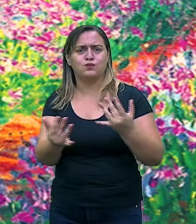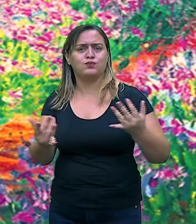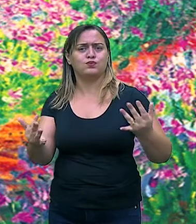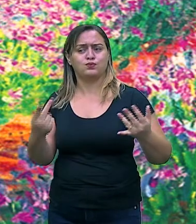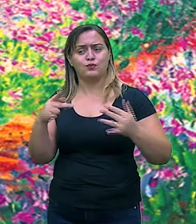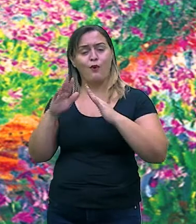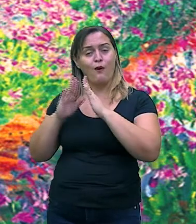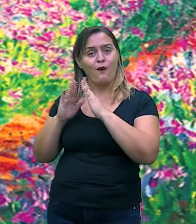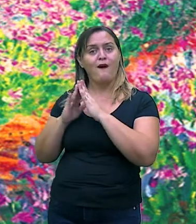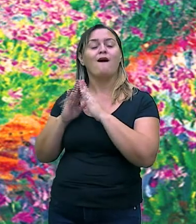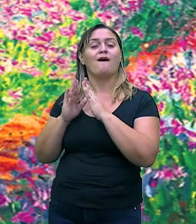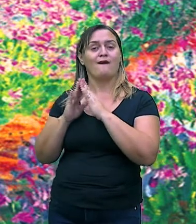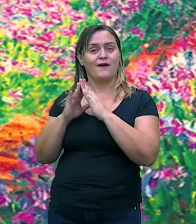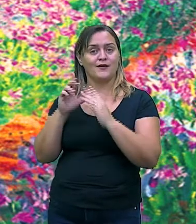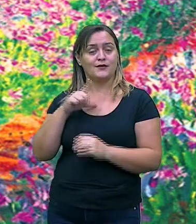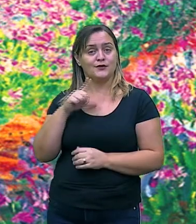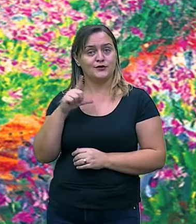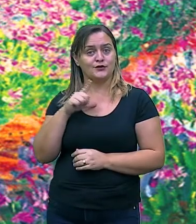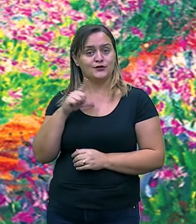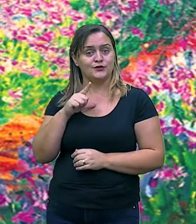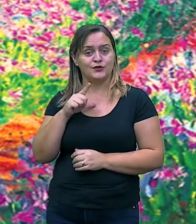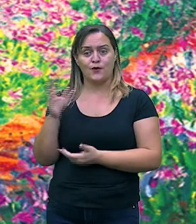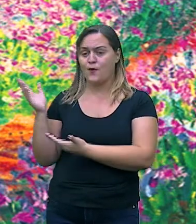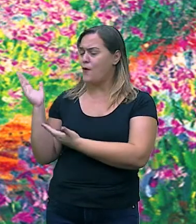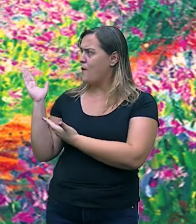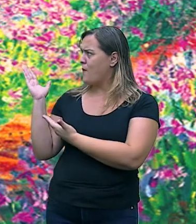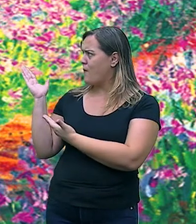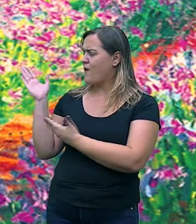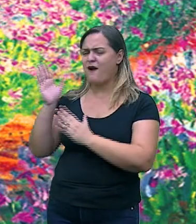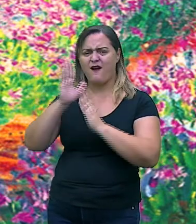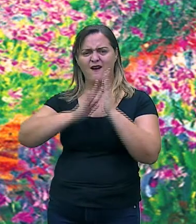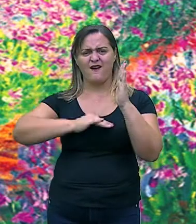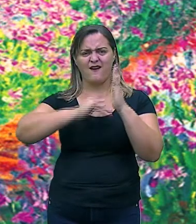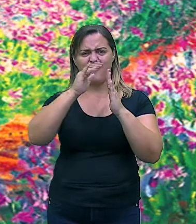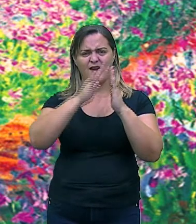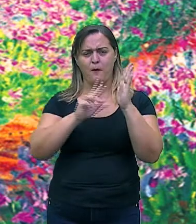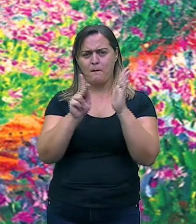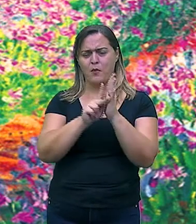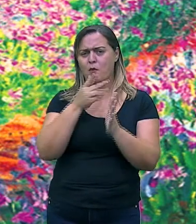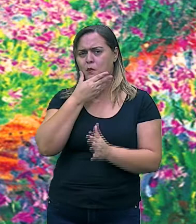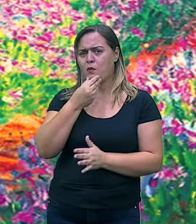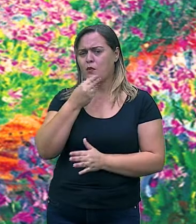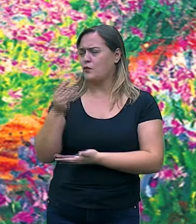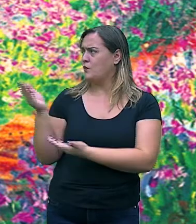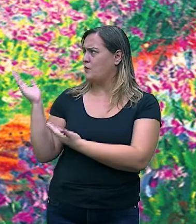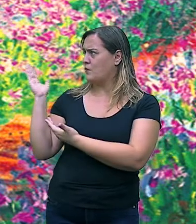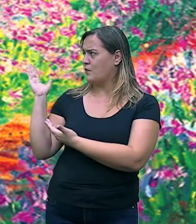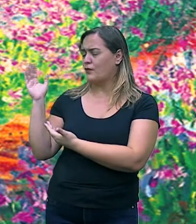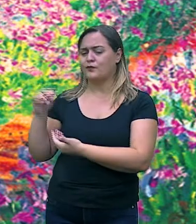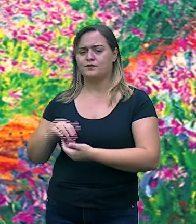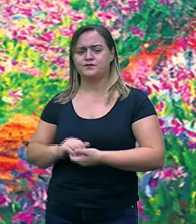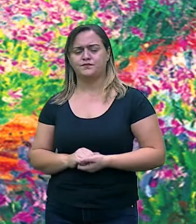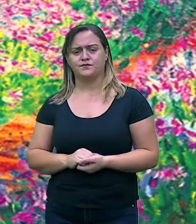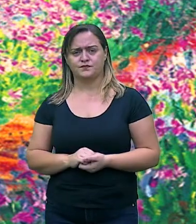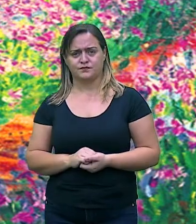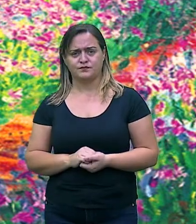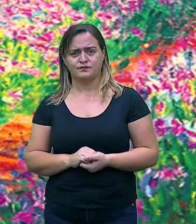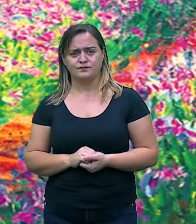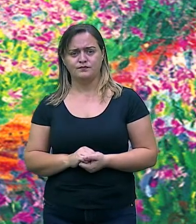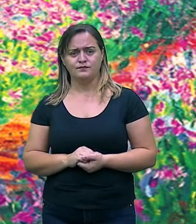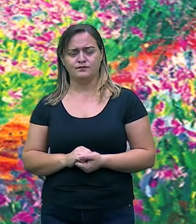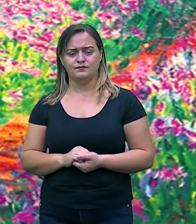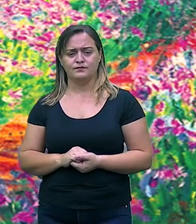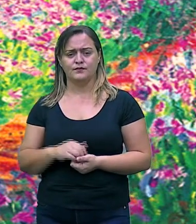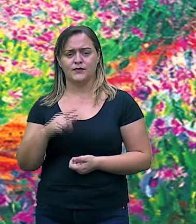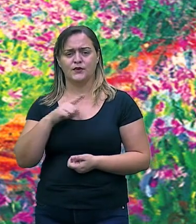A obra apresentada nesta página, logo aqui atrás, né, você vai ver, pertence às pinturas que o artista pintou,